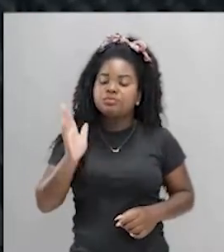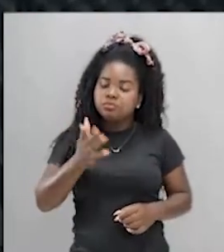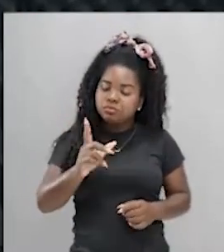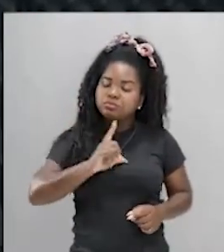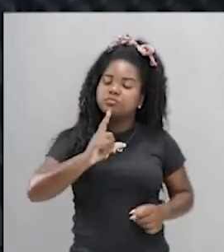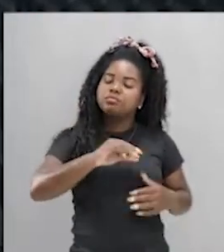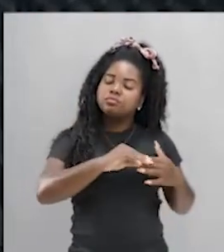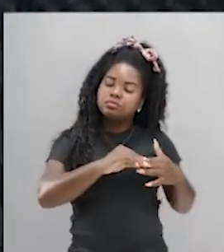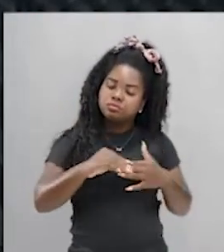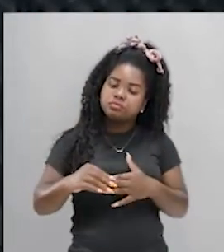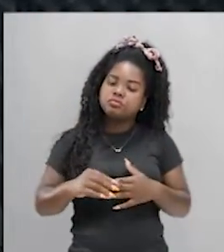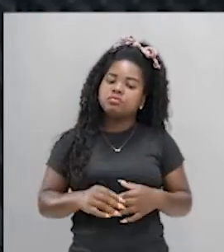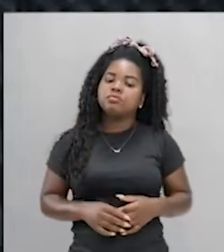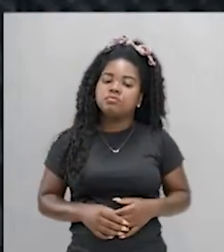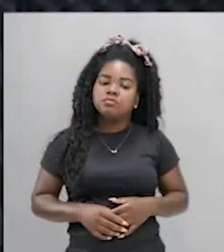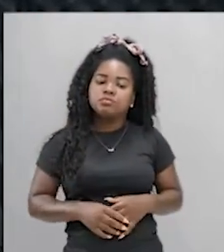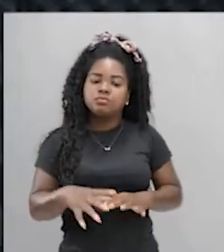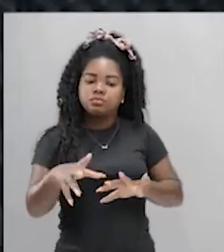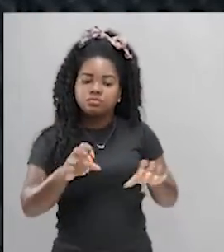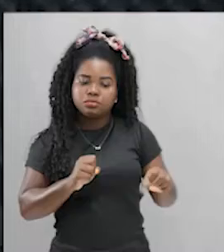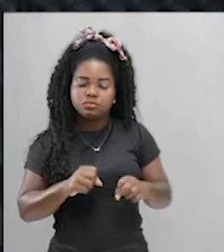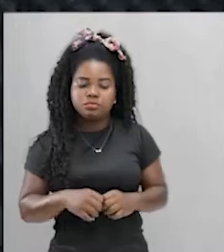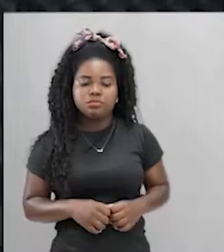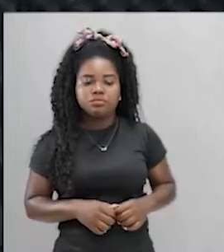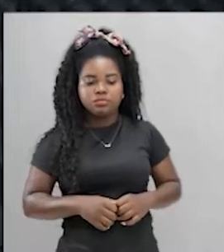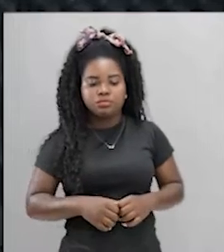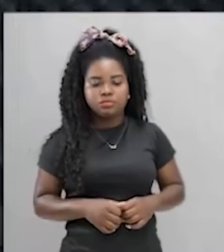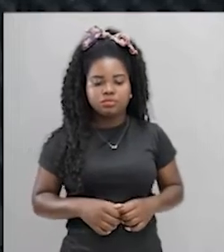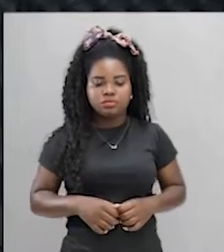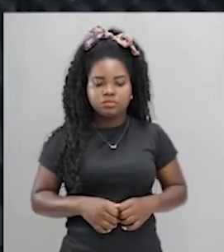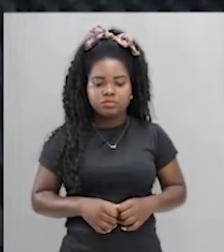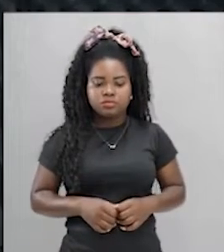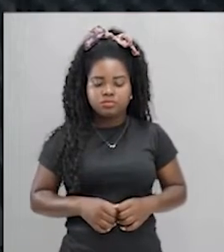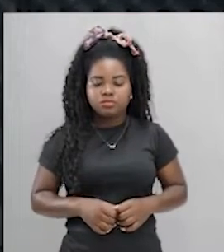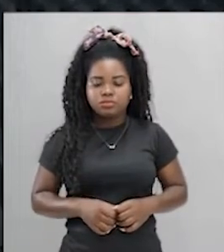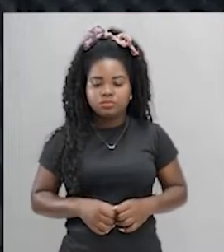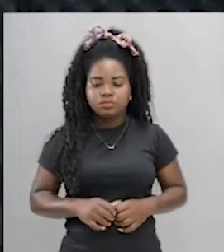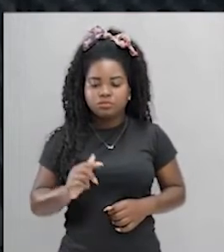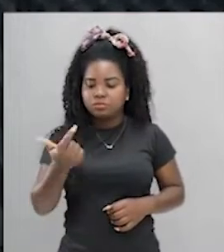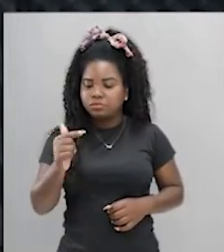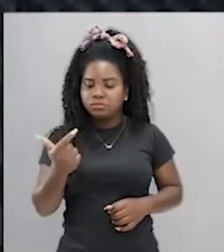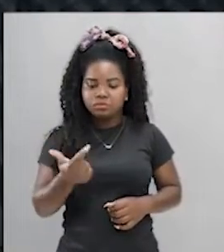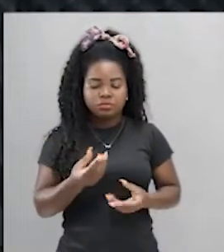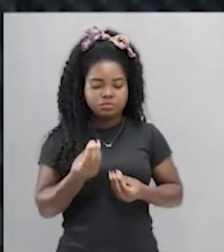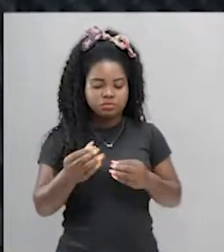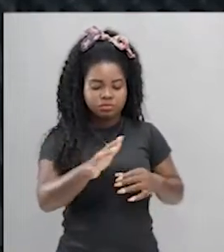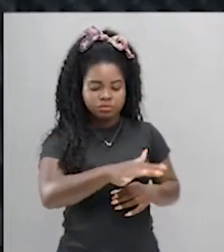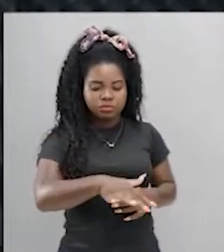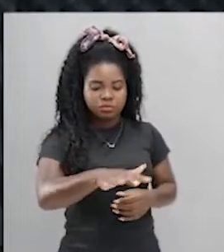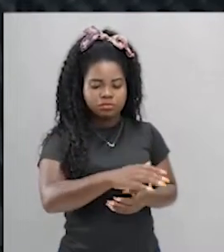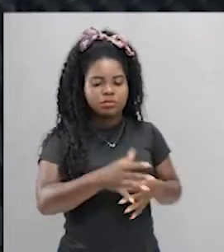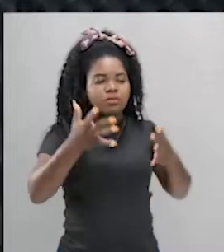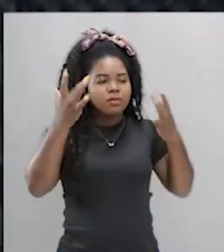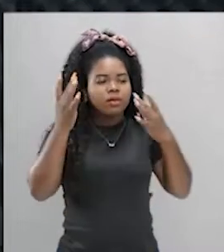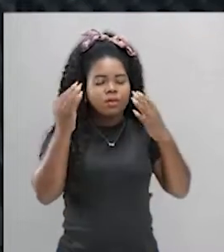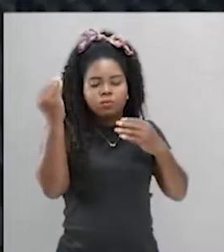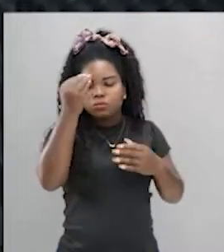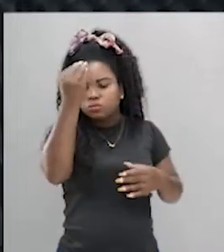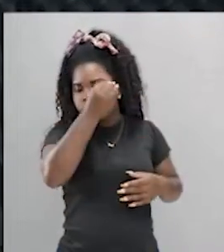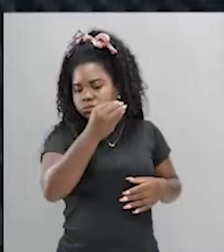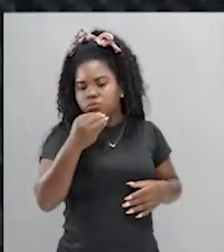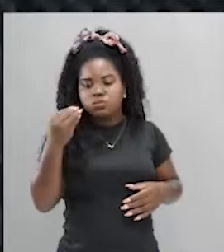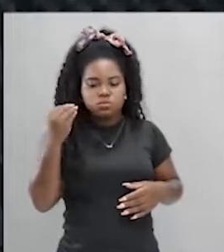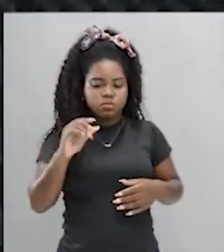vem trazendo na própria formação. Os elementos decorativos exagerados somem, nada de cenários suntuosos. A maquiagem e figurinos não